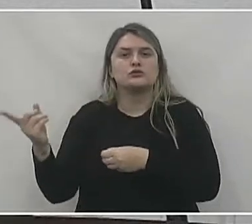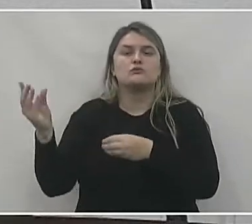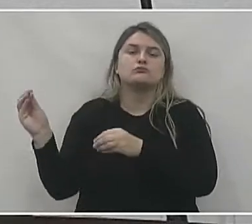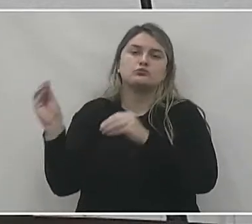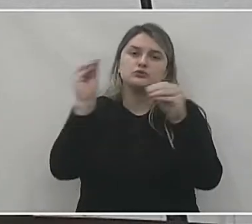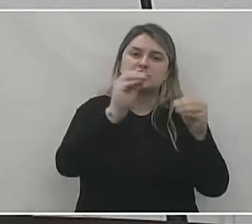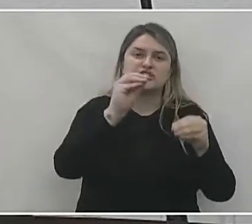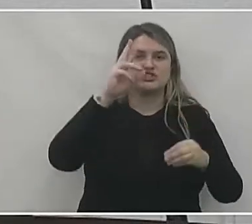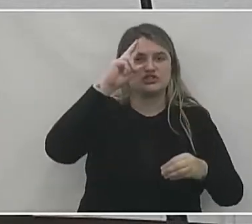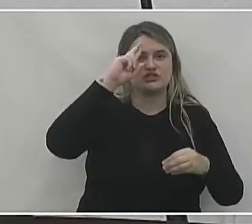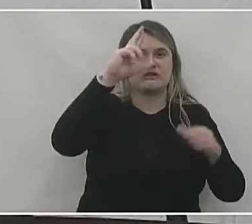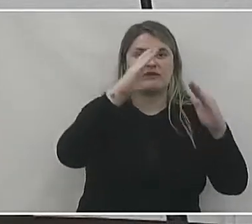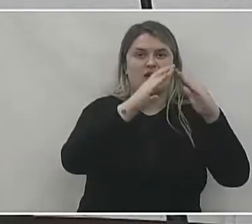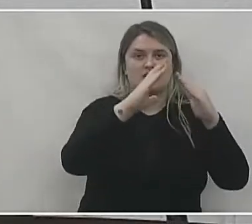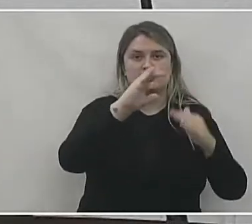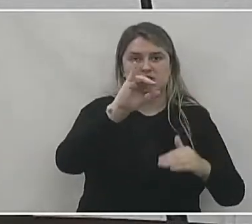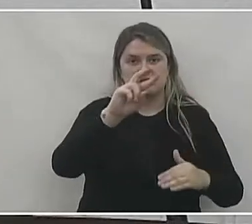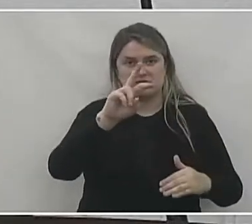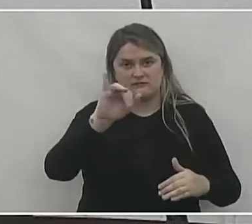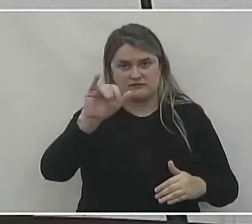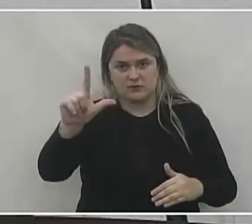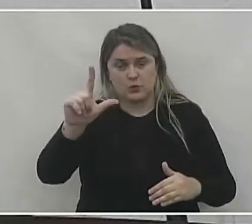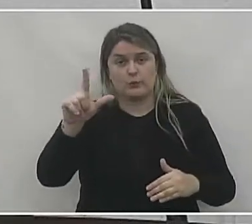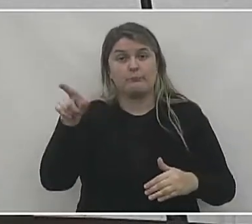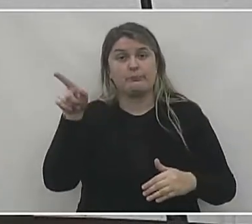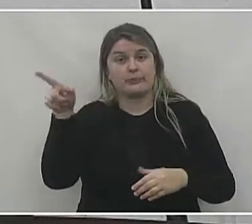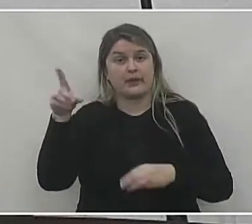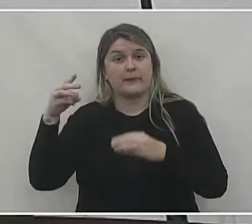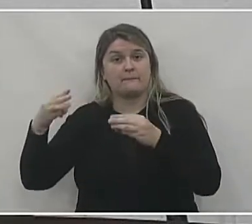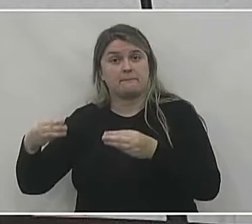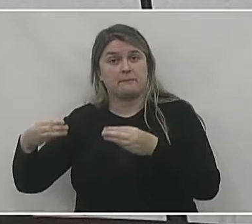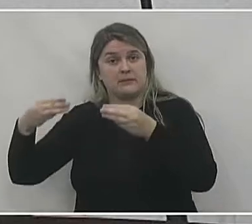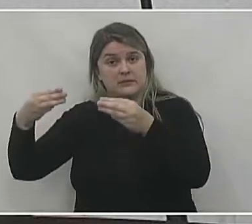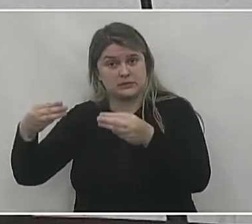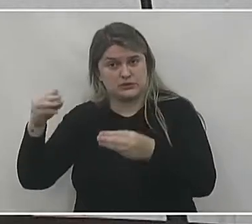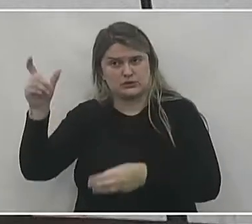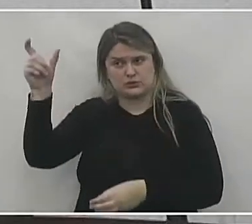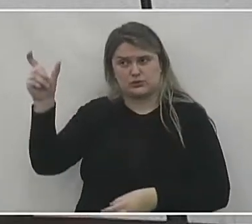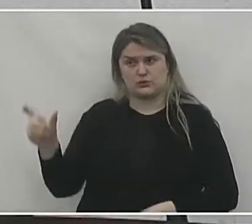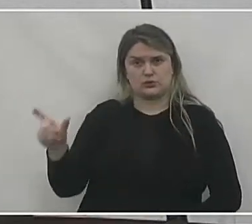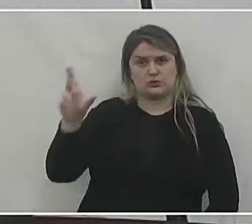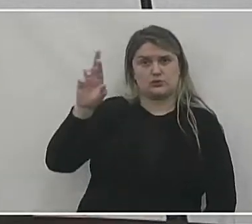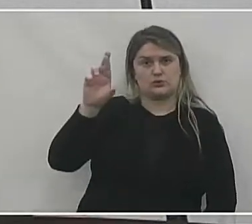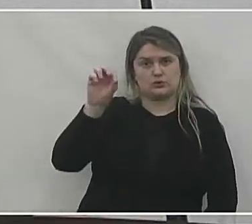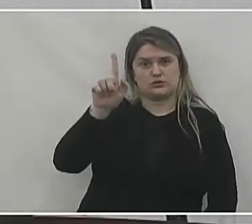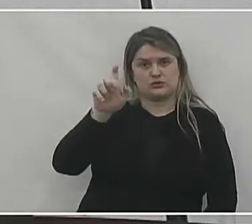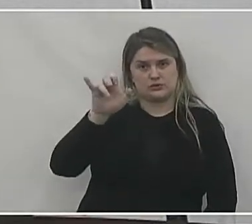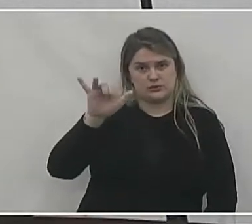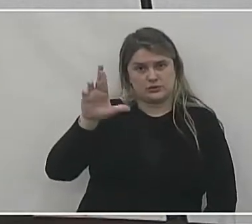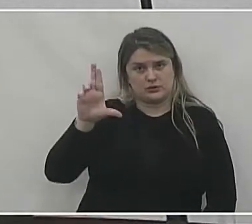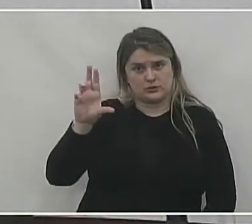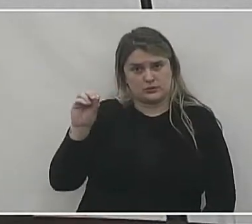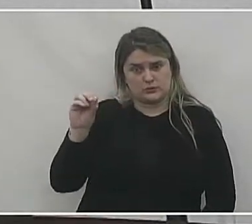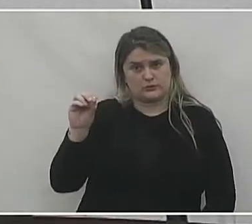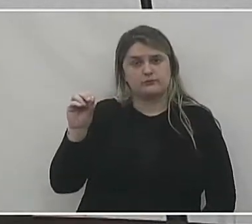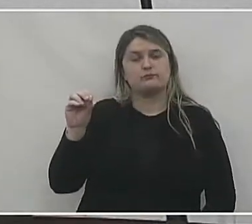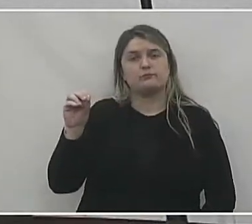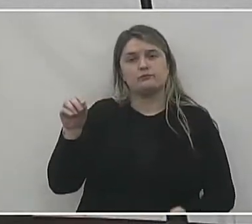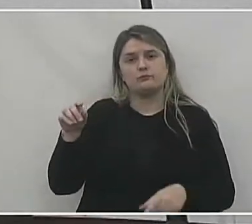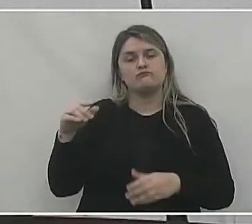Casa Civil. Este ministro, hoje, este senhor, que é o Rogério Marinho, tornou-se